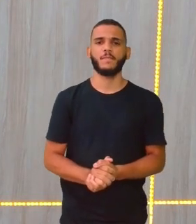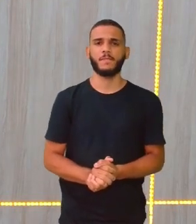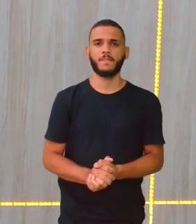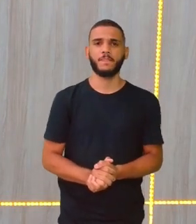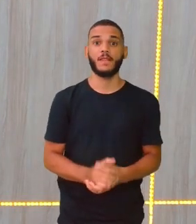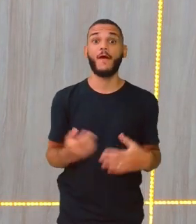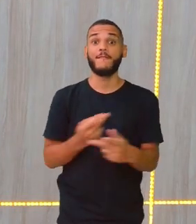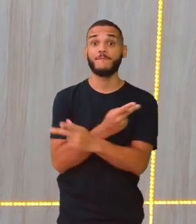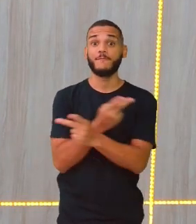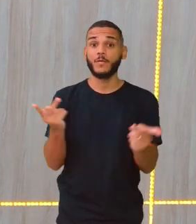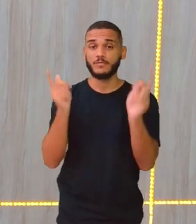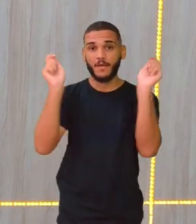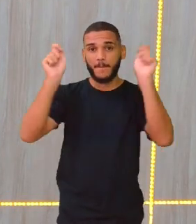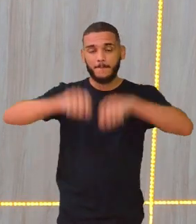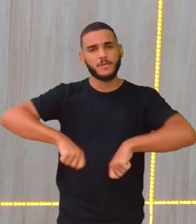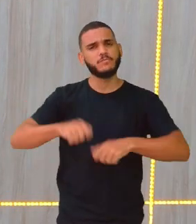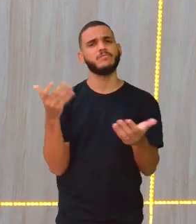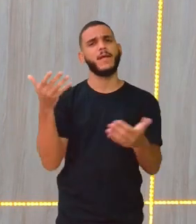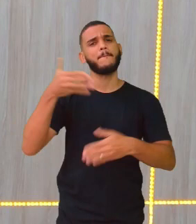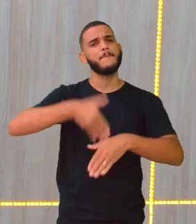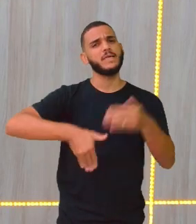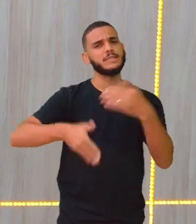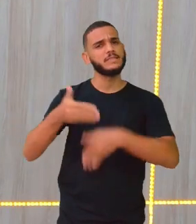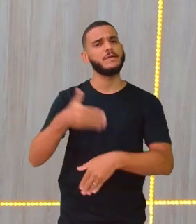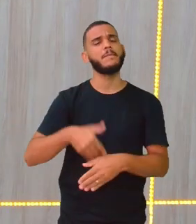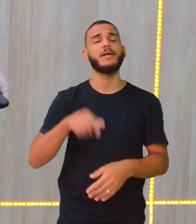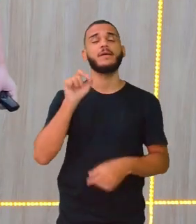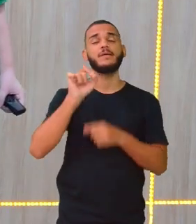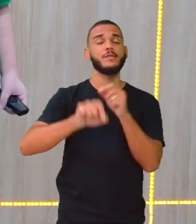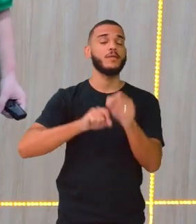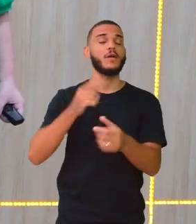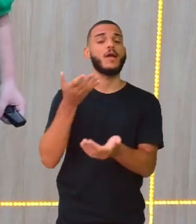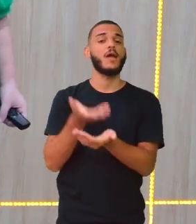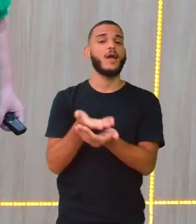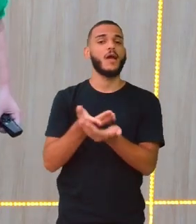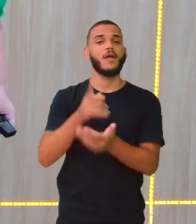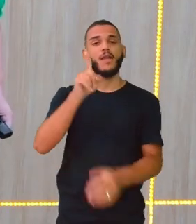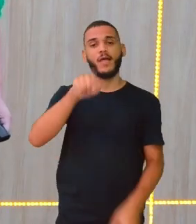Vocês participam da aula. Por quê? Porque você tem um